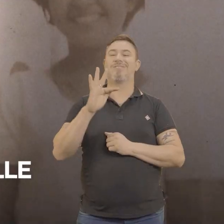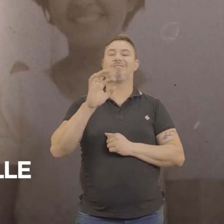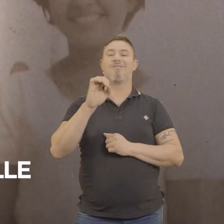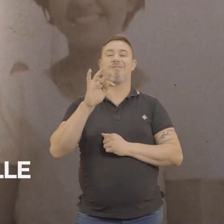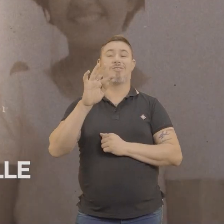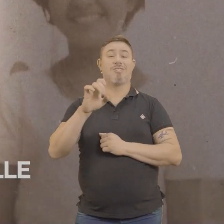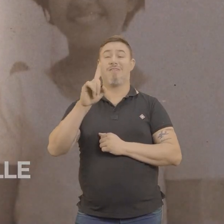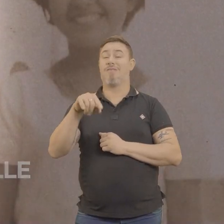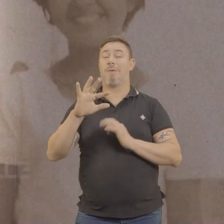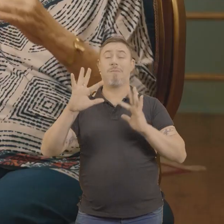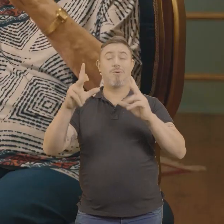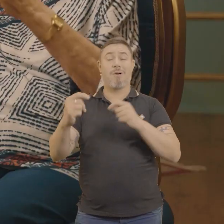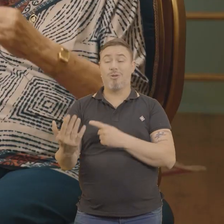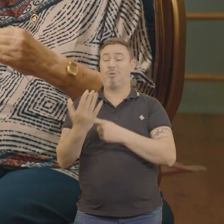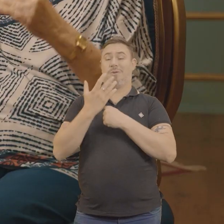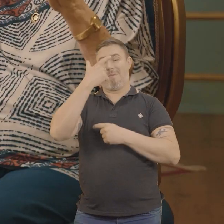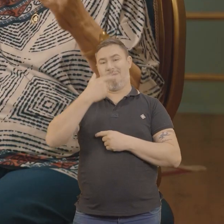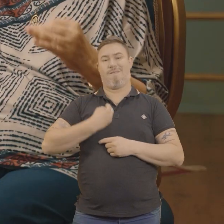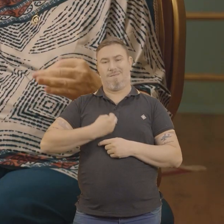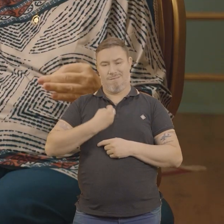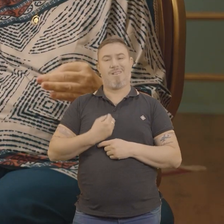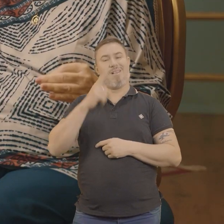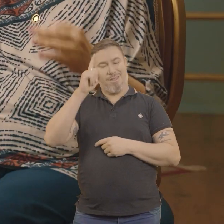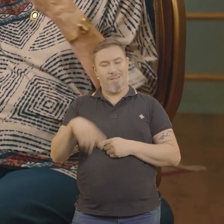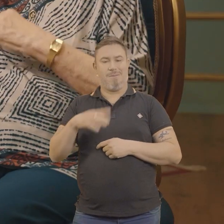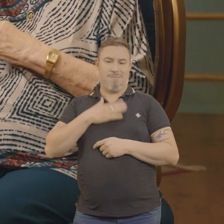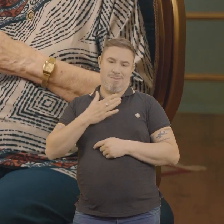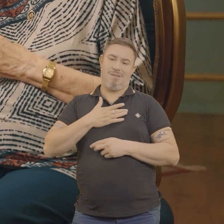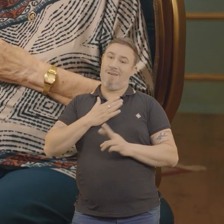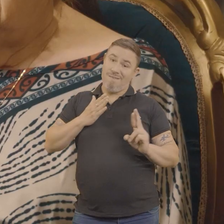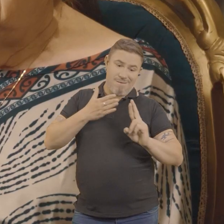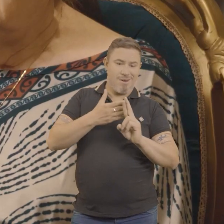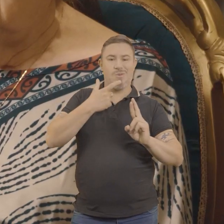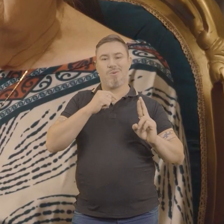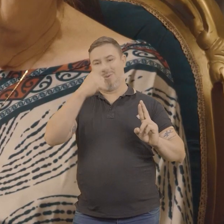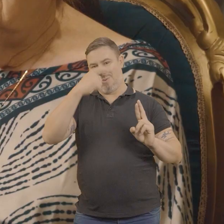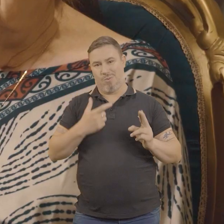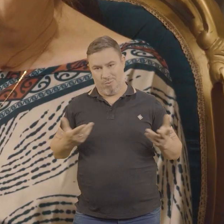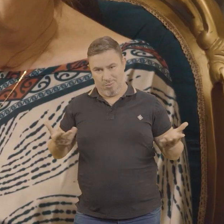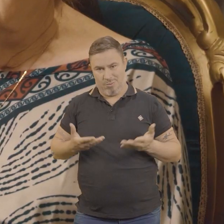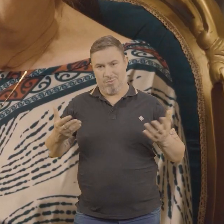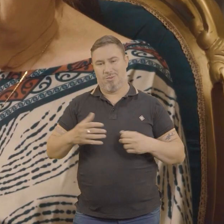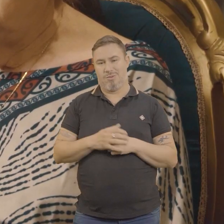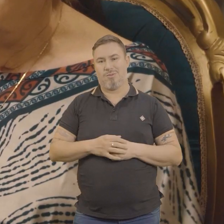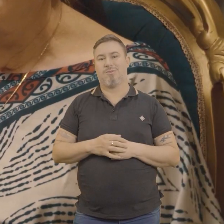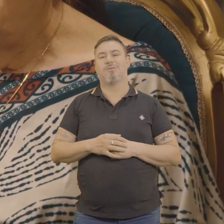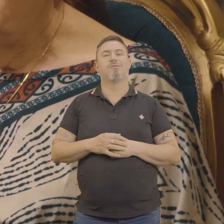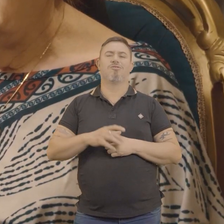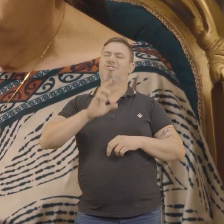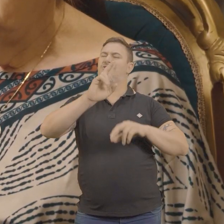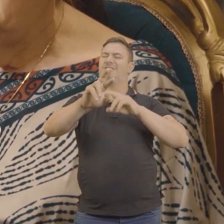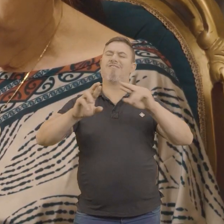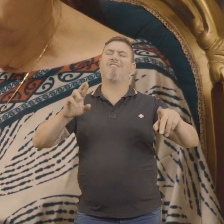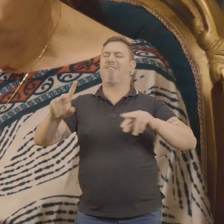tudo na minha vida. Ela realmente foi a referência do que eu sou hoje. ela tocava vários